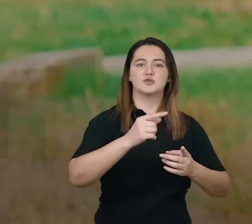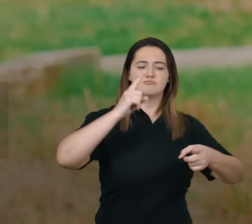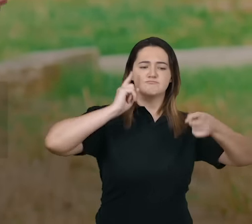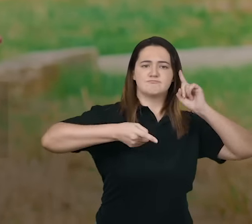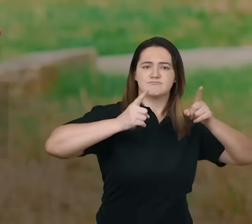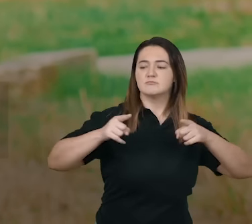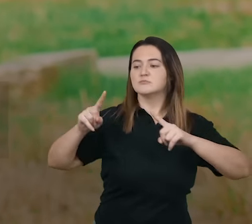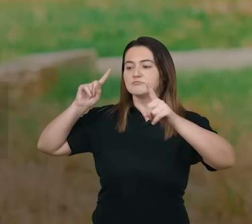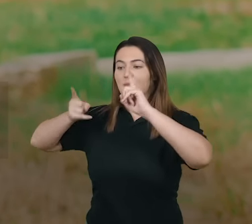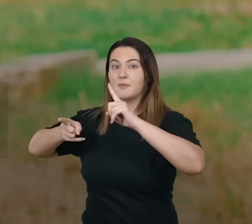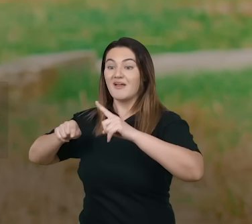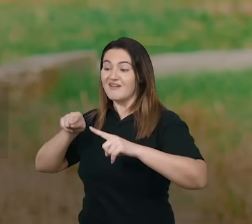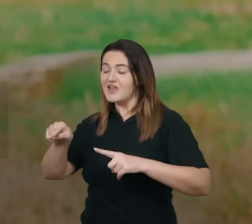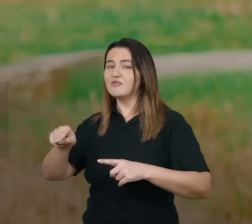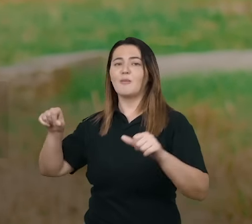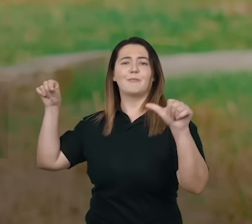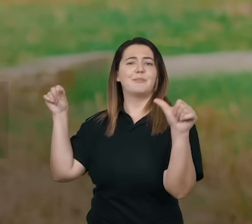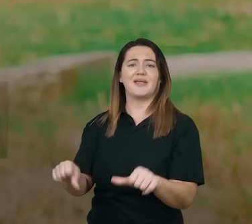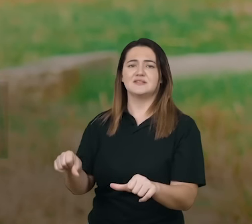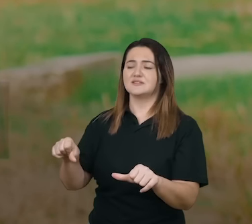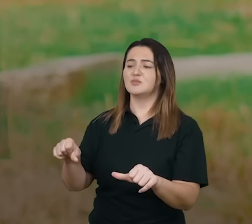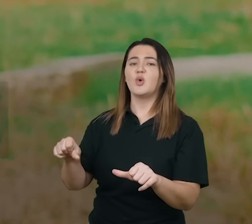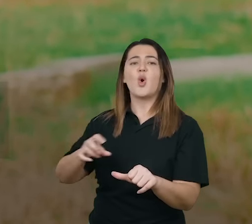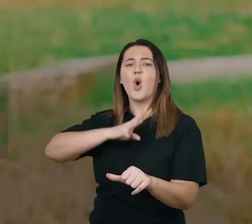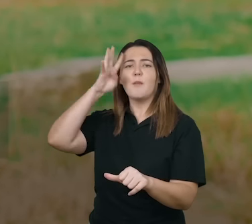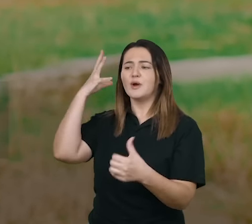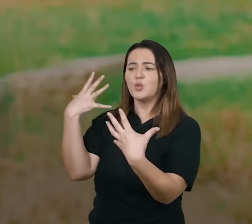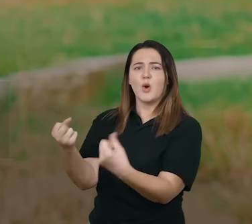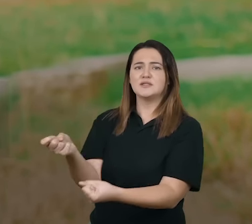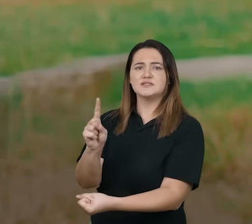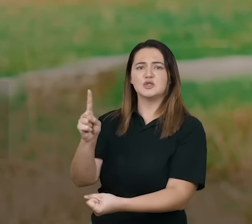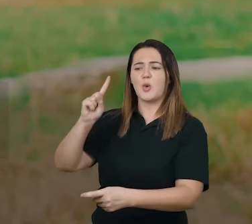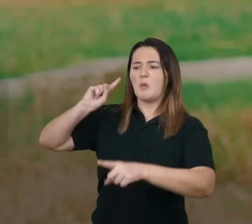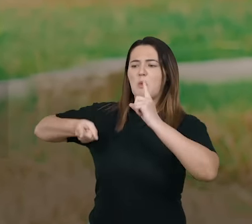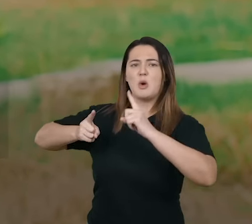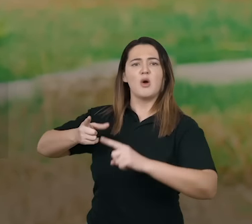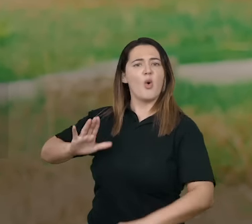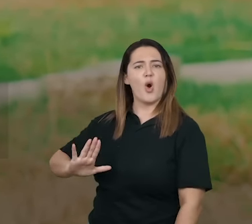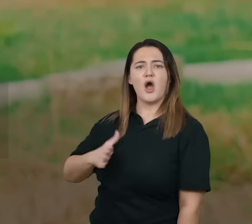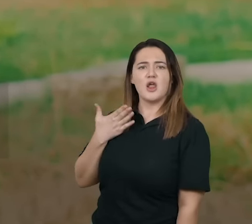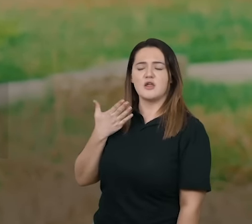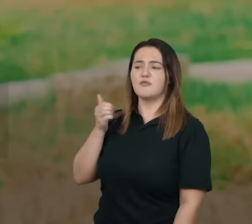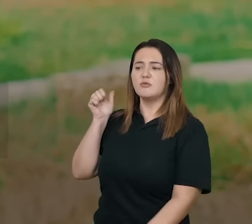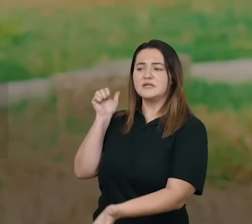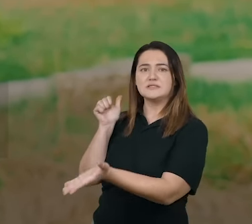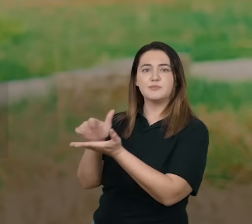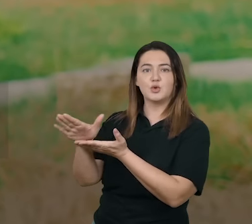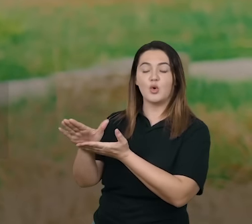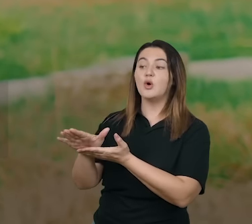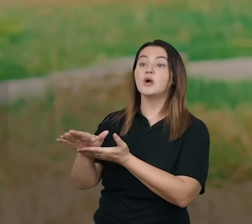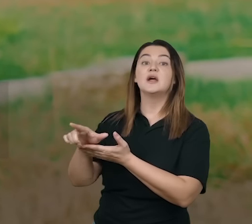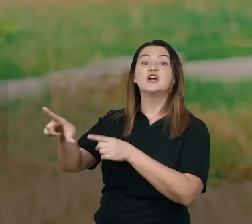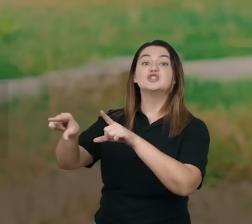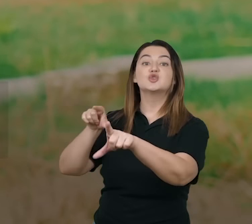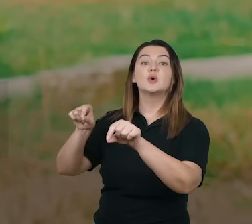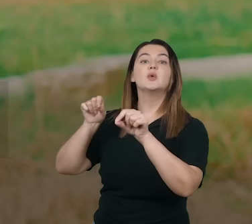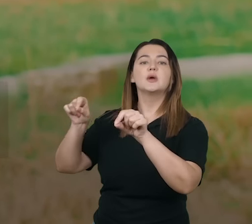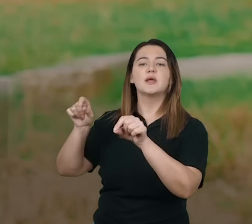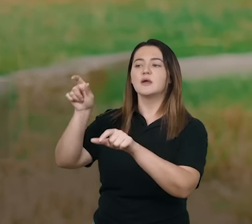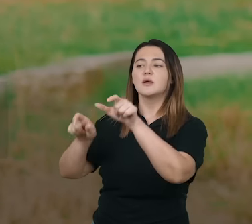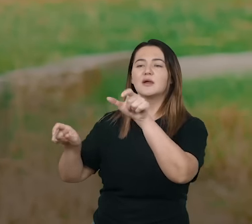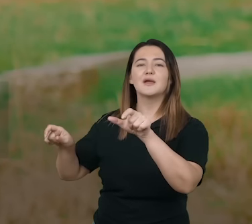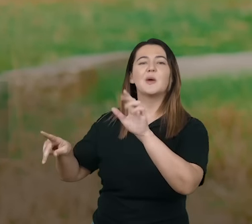foi então expulso do seu cargo pelos próprios romanos que instauraram em seu lugar procuradores e governadores